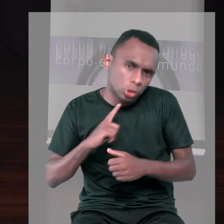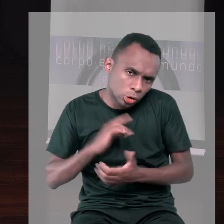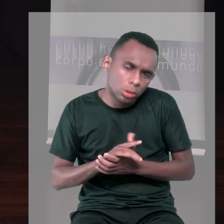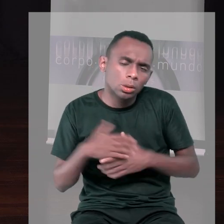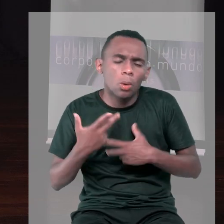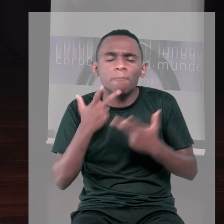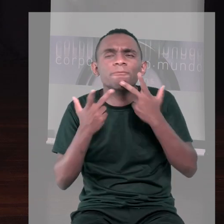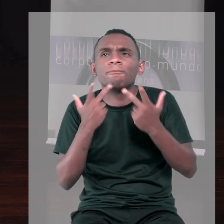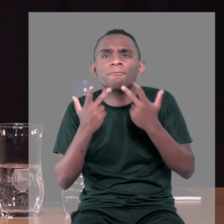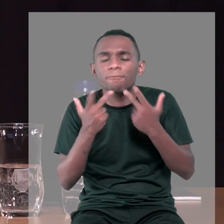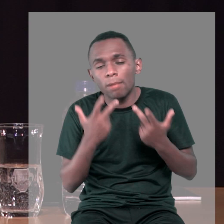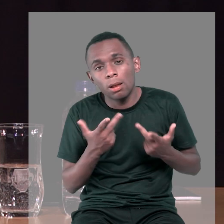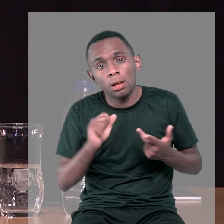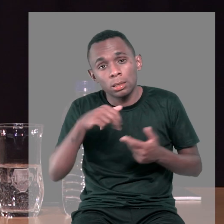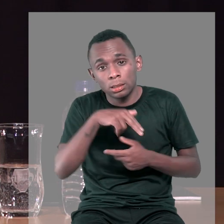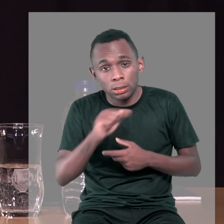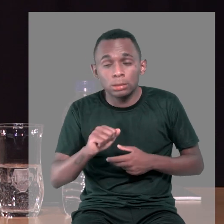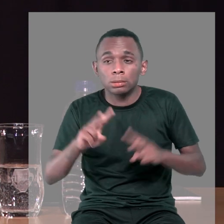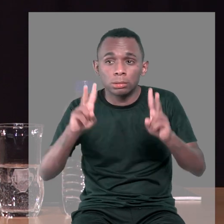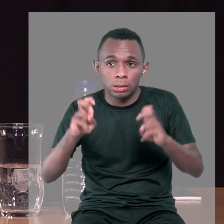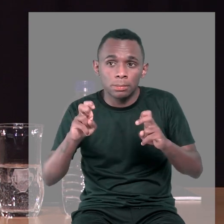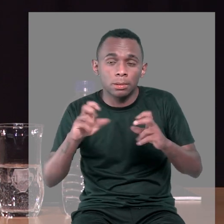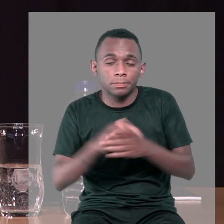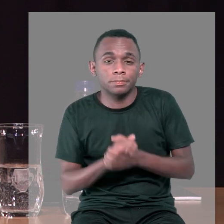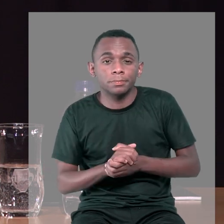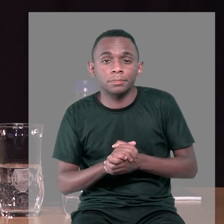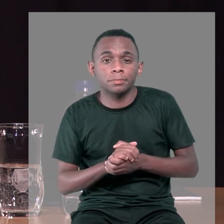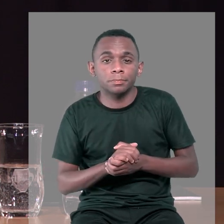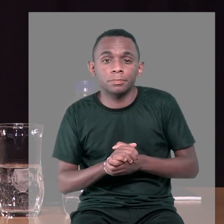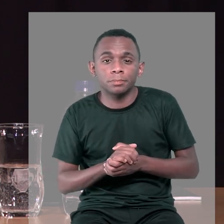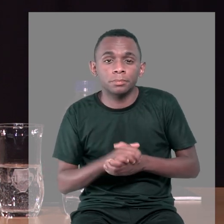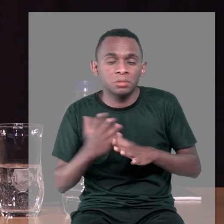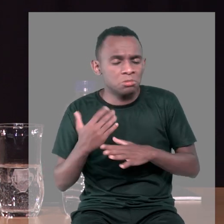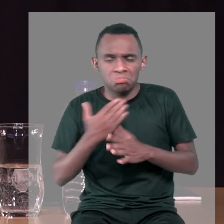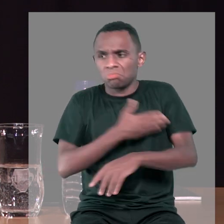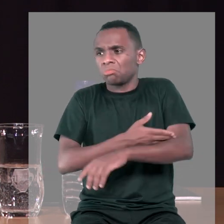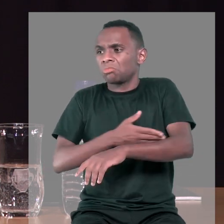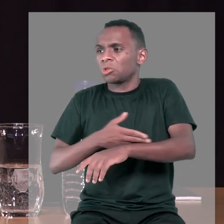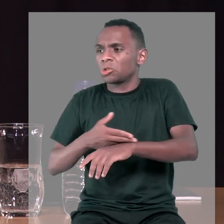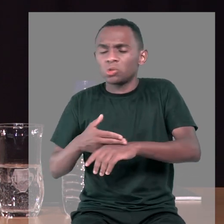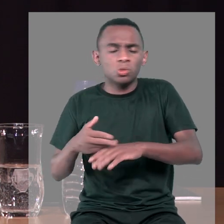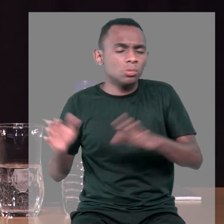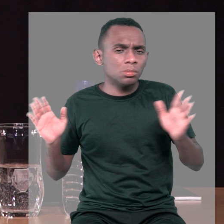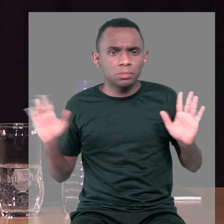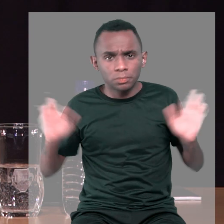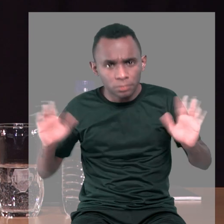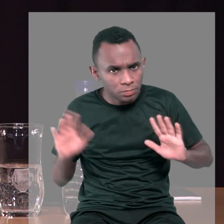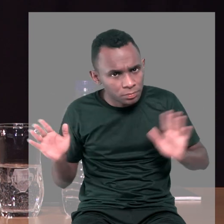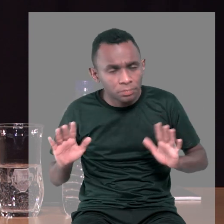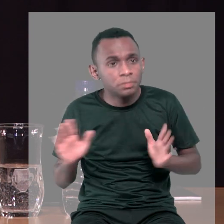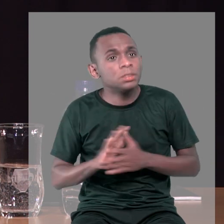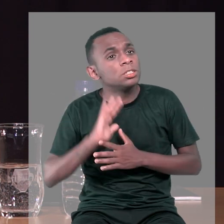redutora. Eichmann poderia ter feito de outra maneira, como muitos fizeram,